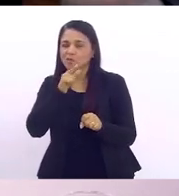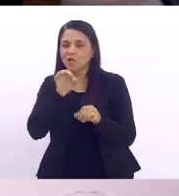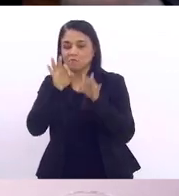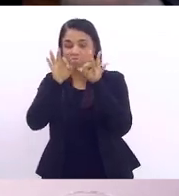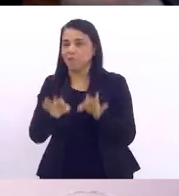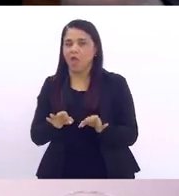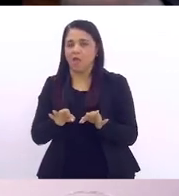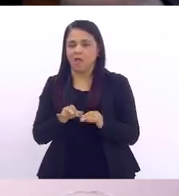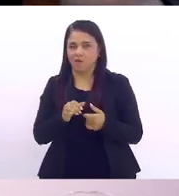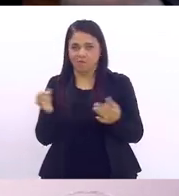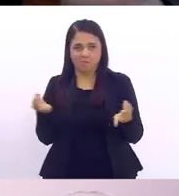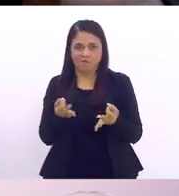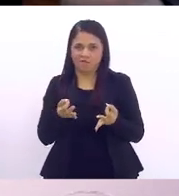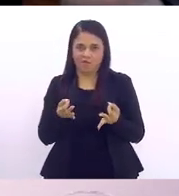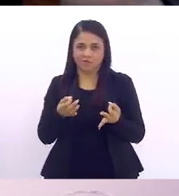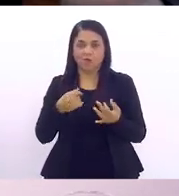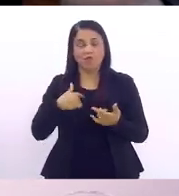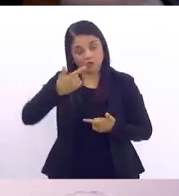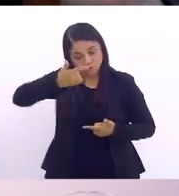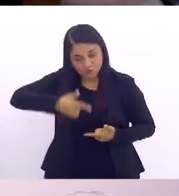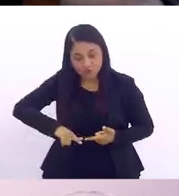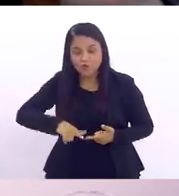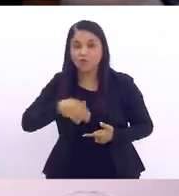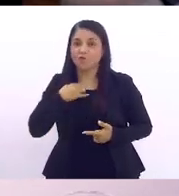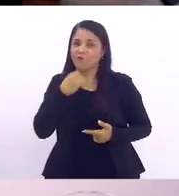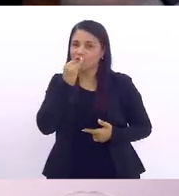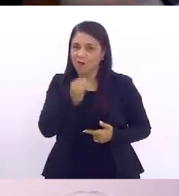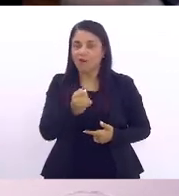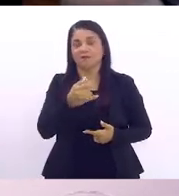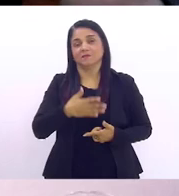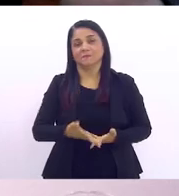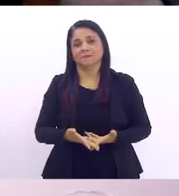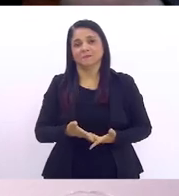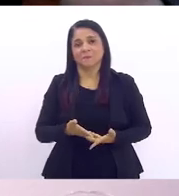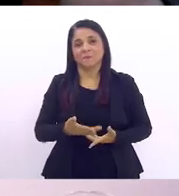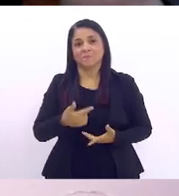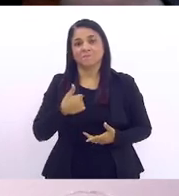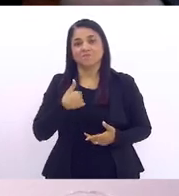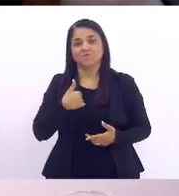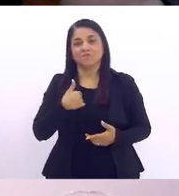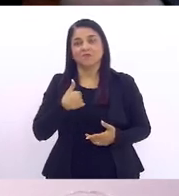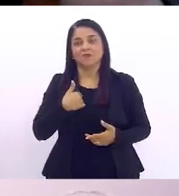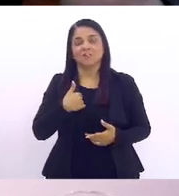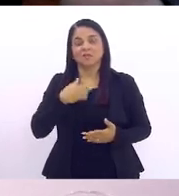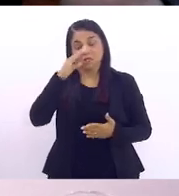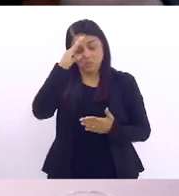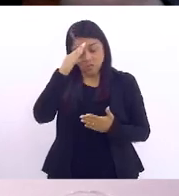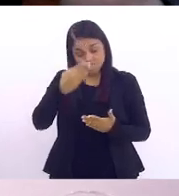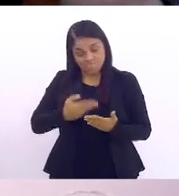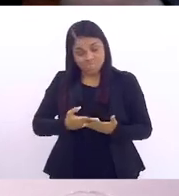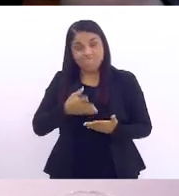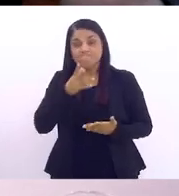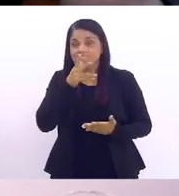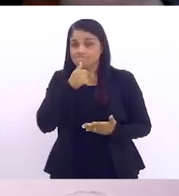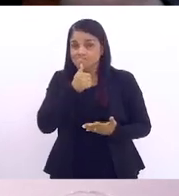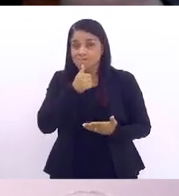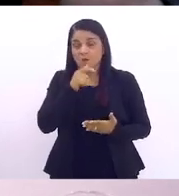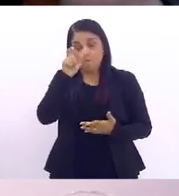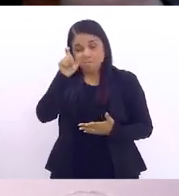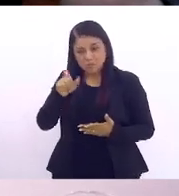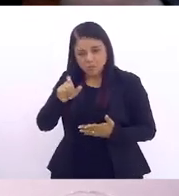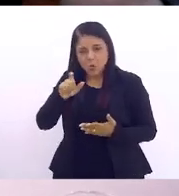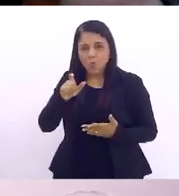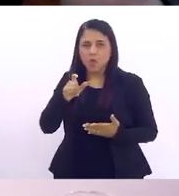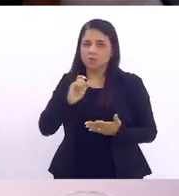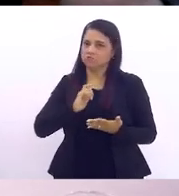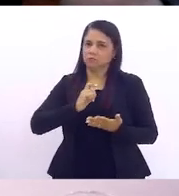repito eu não quero ser repetitivo mas eu eu sei que eu tô sendo um pouco mas eu repito eu eu custo a crer que alguém deixaria de pagar